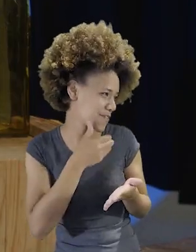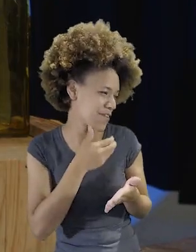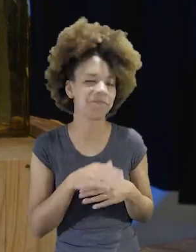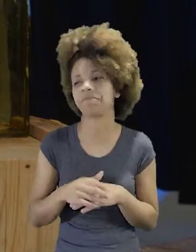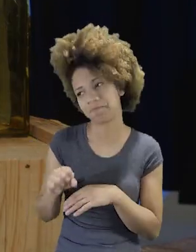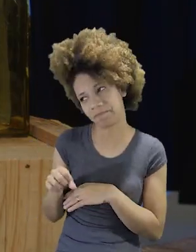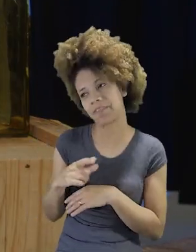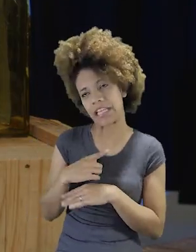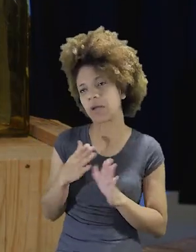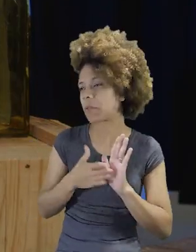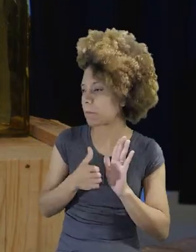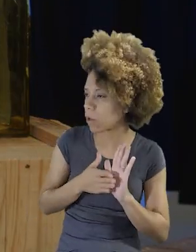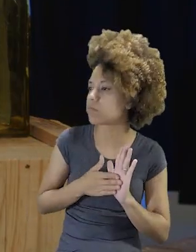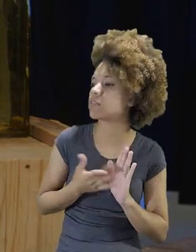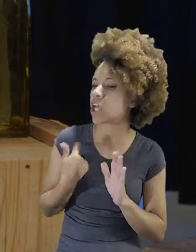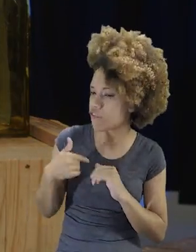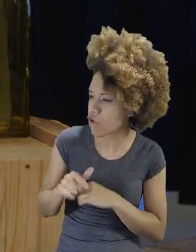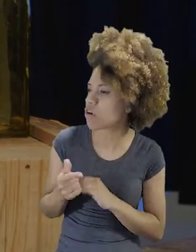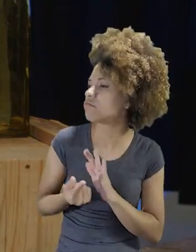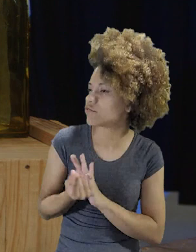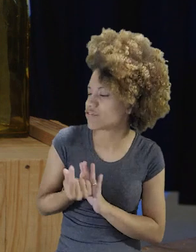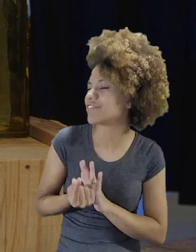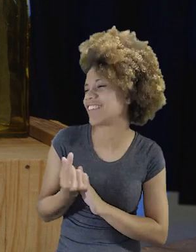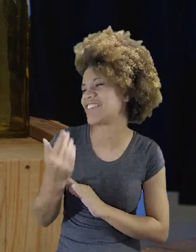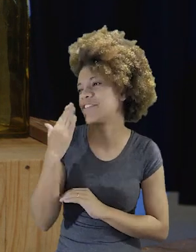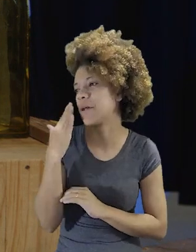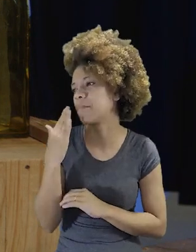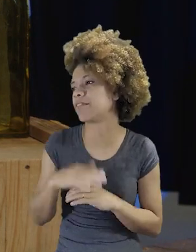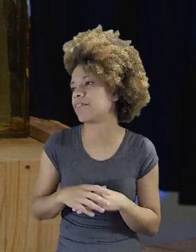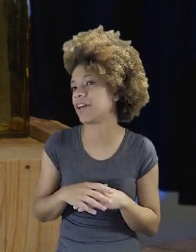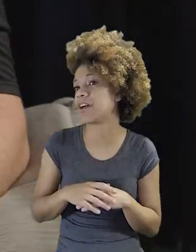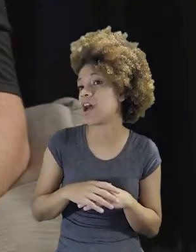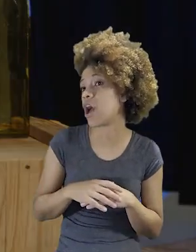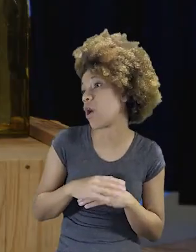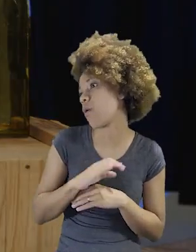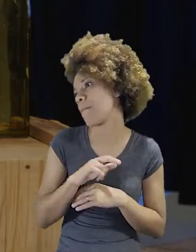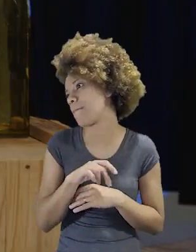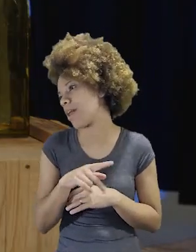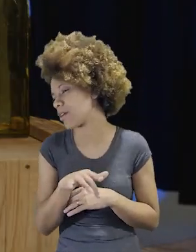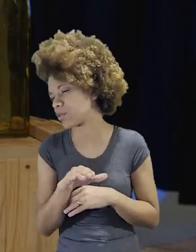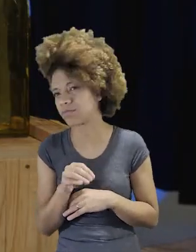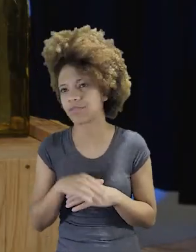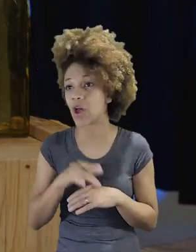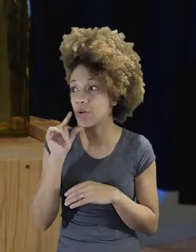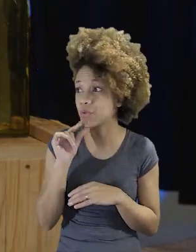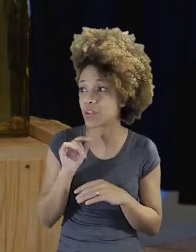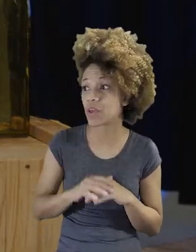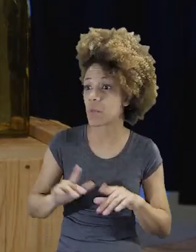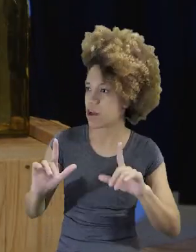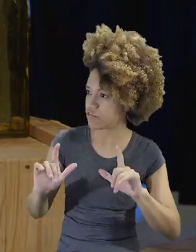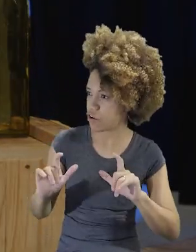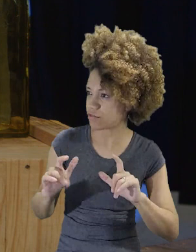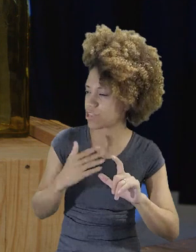vários eu tenho umas ideia que é daqui e eu vou atrás desse dinheiro tá ligado ele fala complexo aí eu